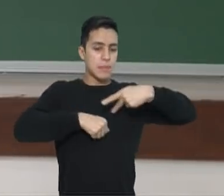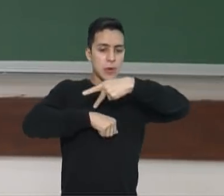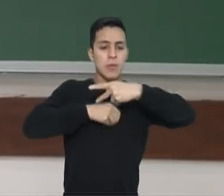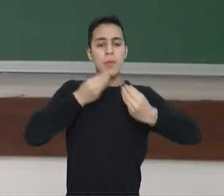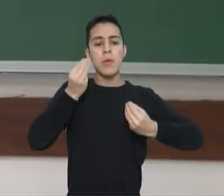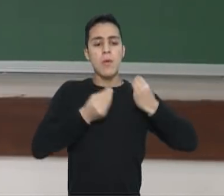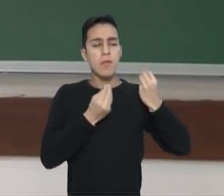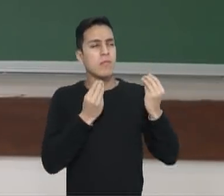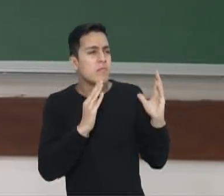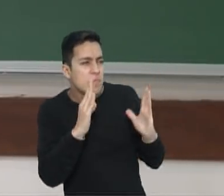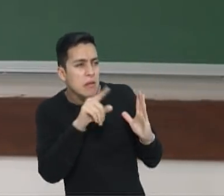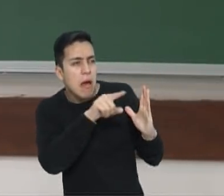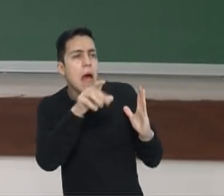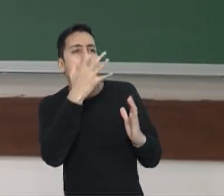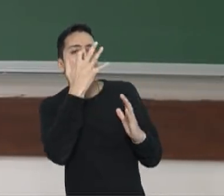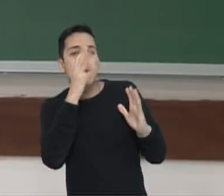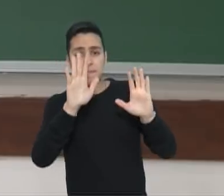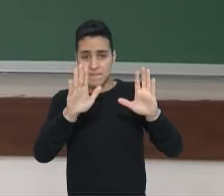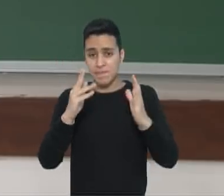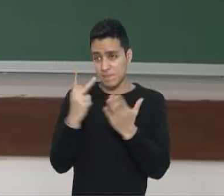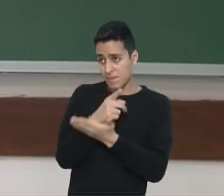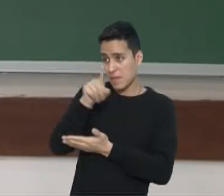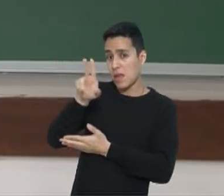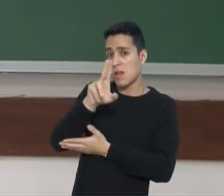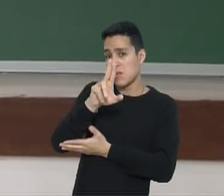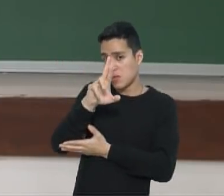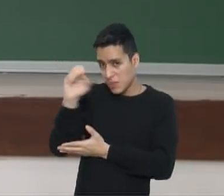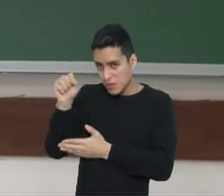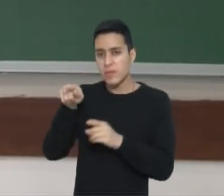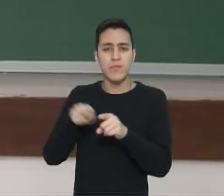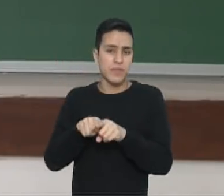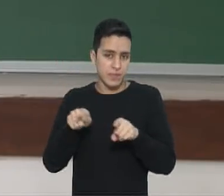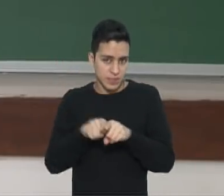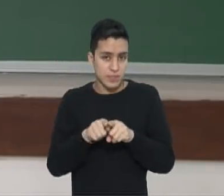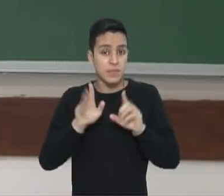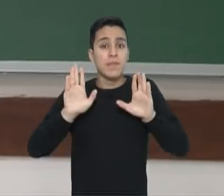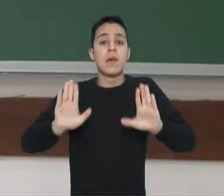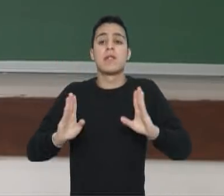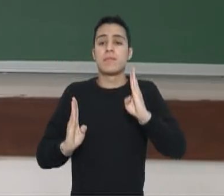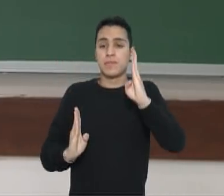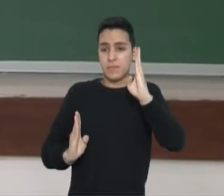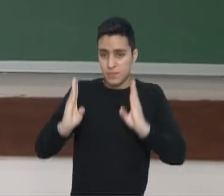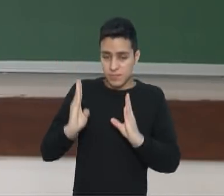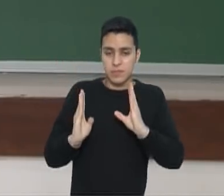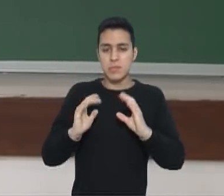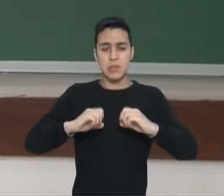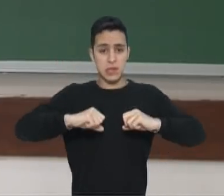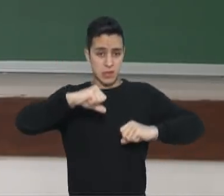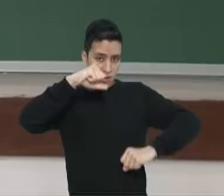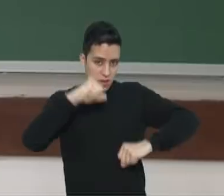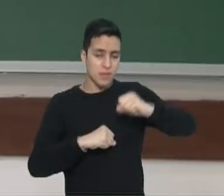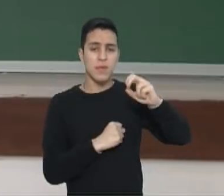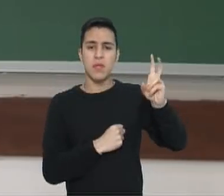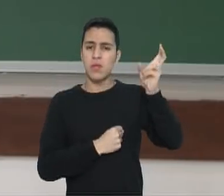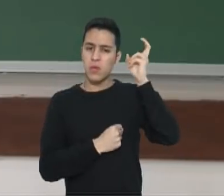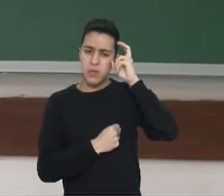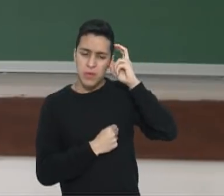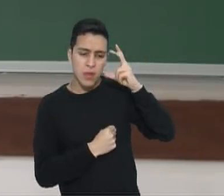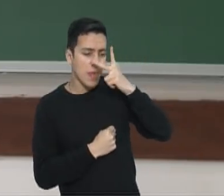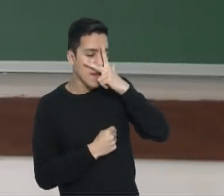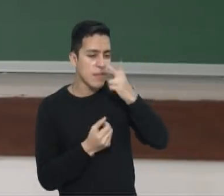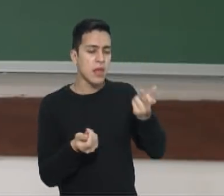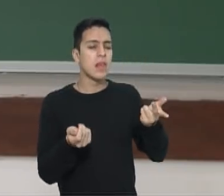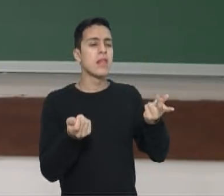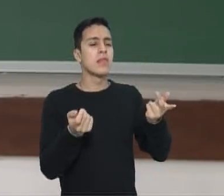período. Também acontece na União Soviética, mas no período, indústria cultural nos serve como